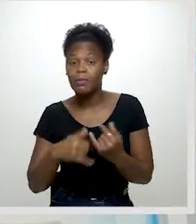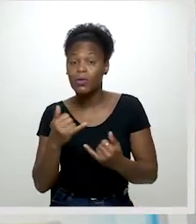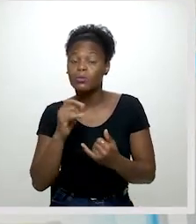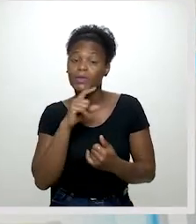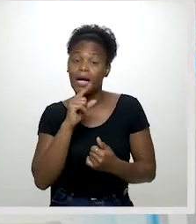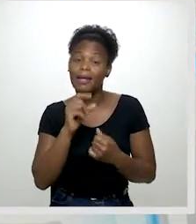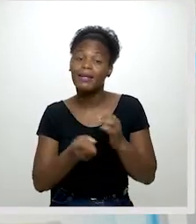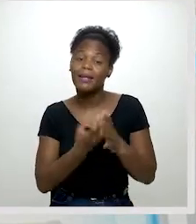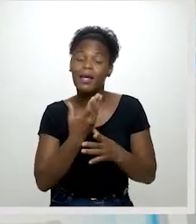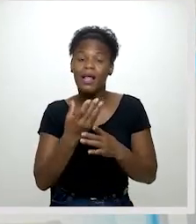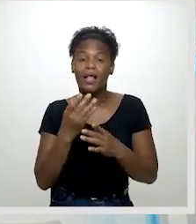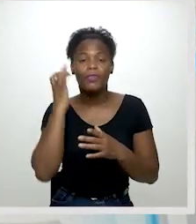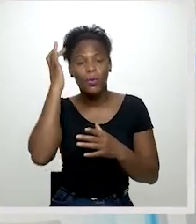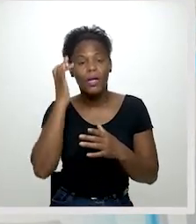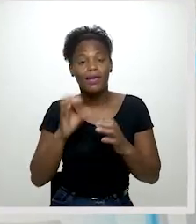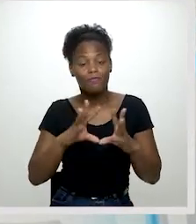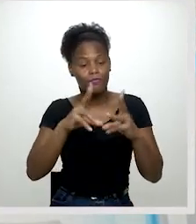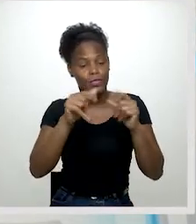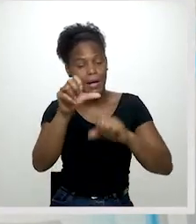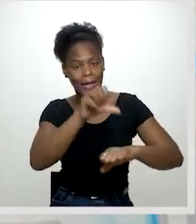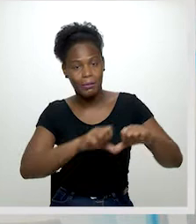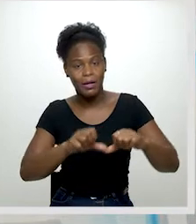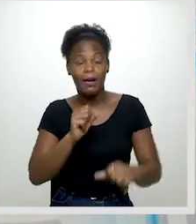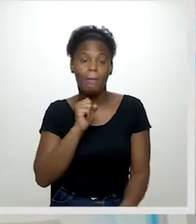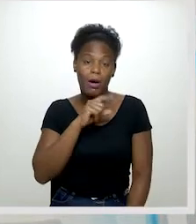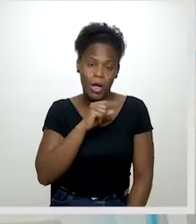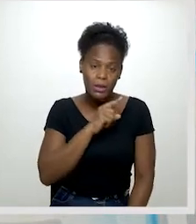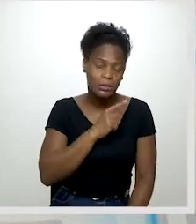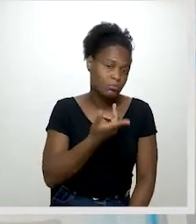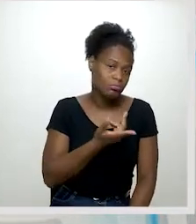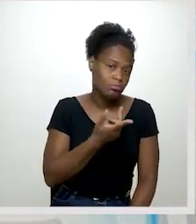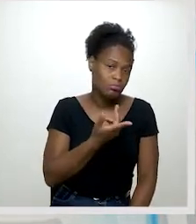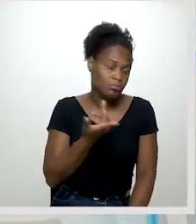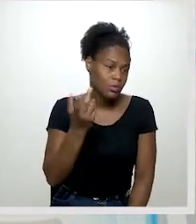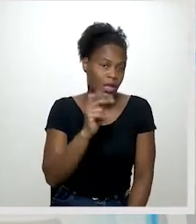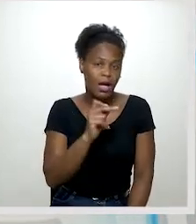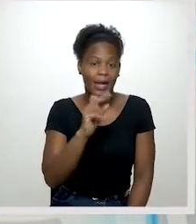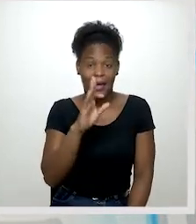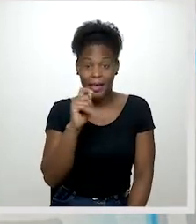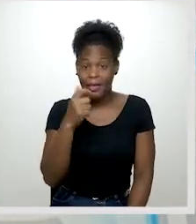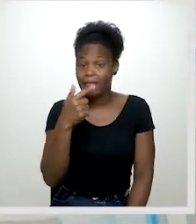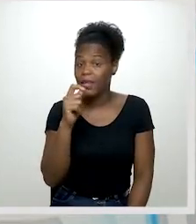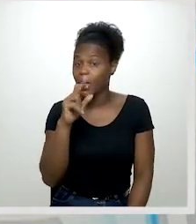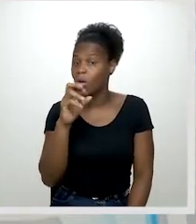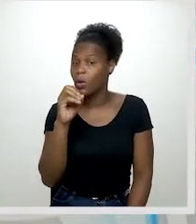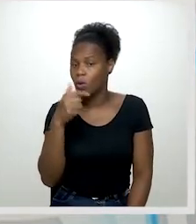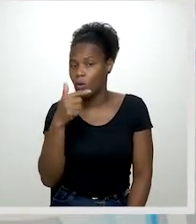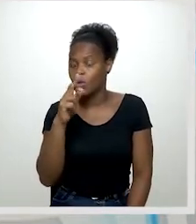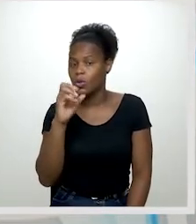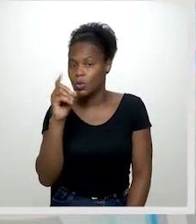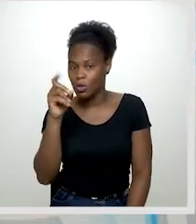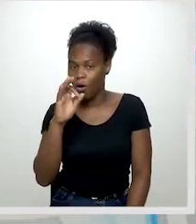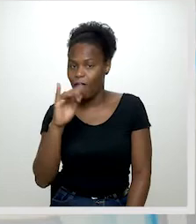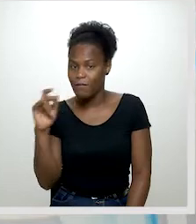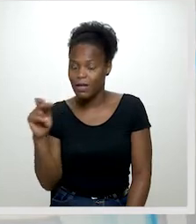a teoria de evolução química, que é a hipótese heterotrófica e autotrófica. Agora vamos iniciar a nossa